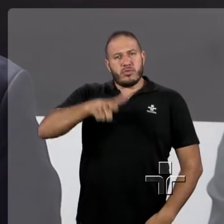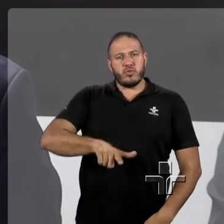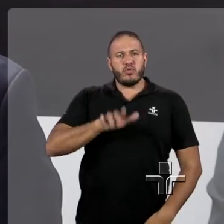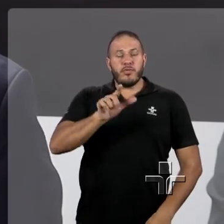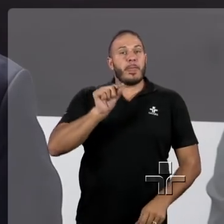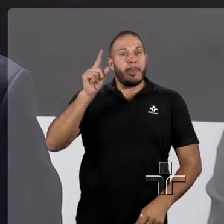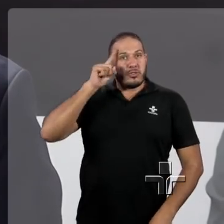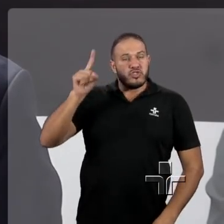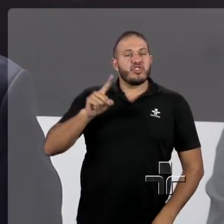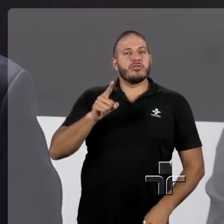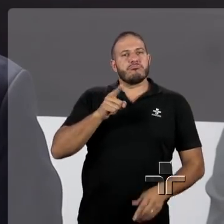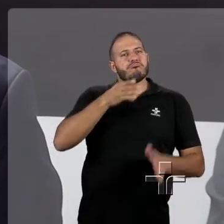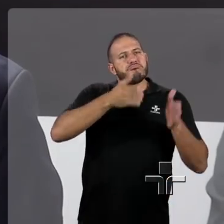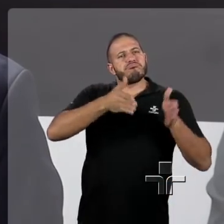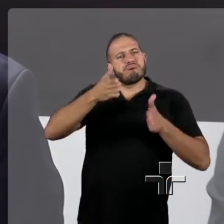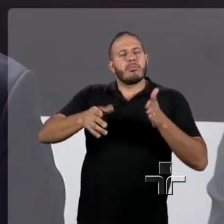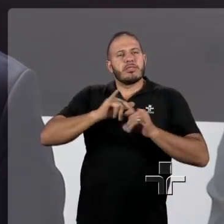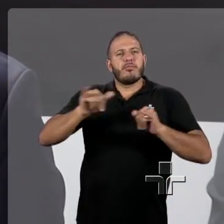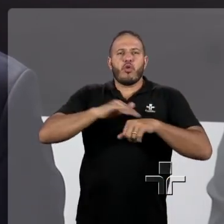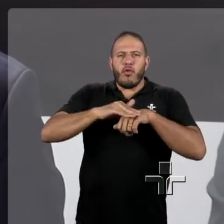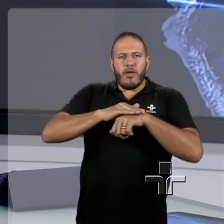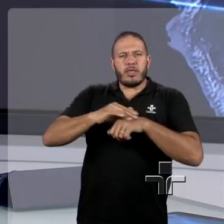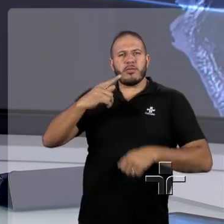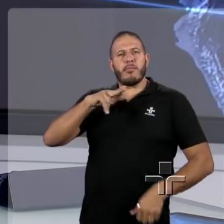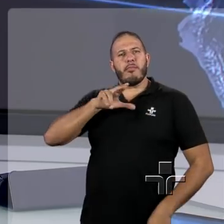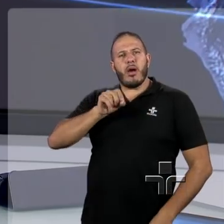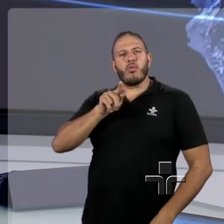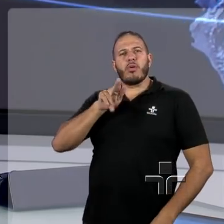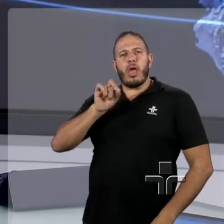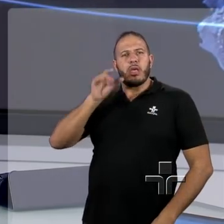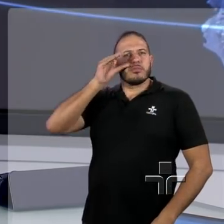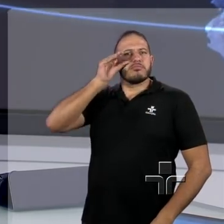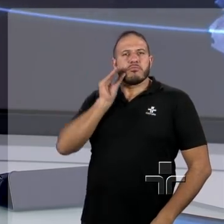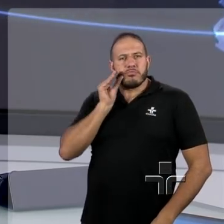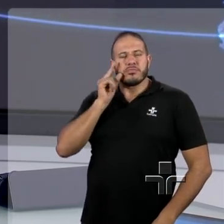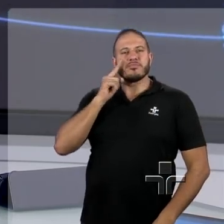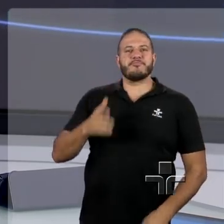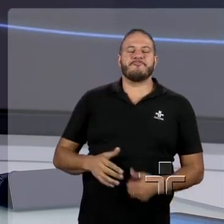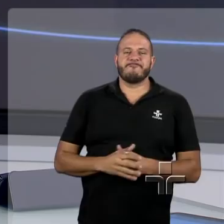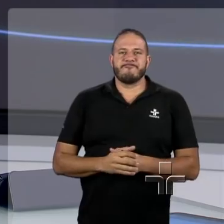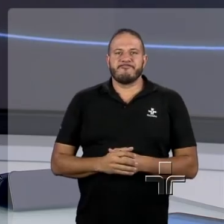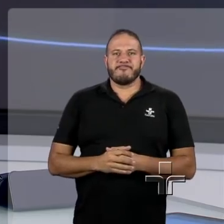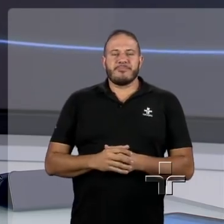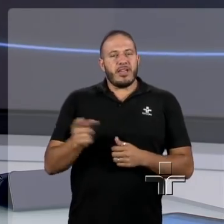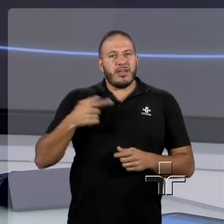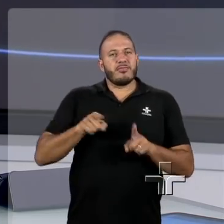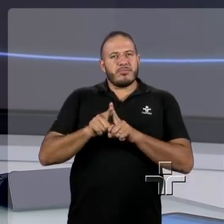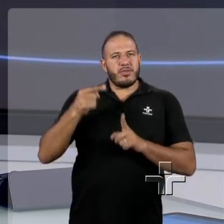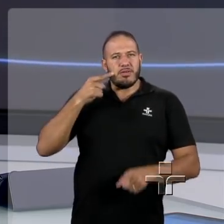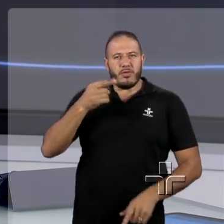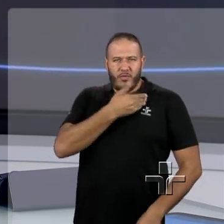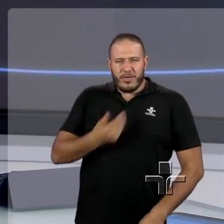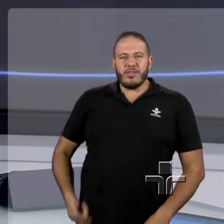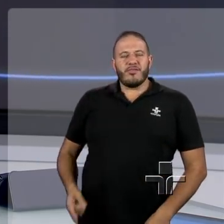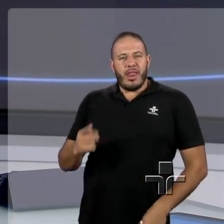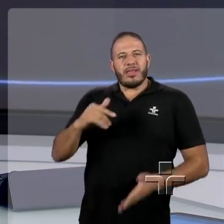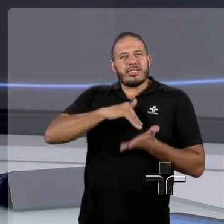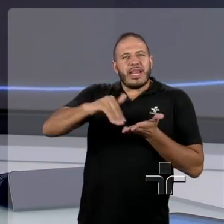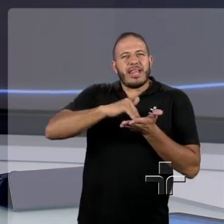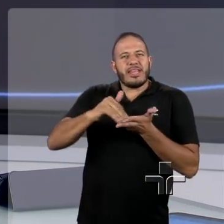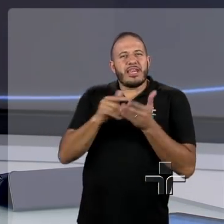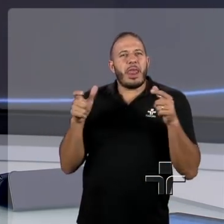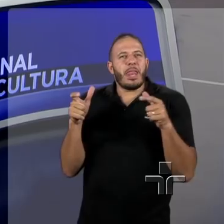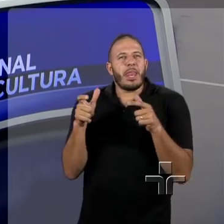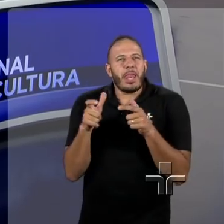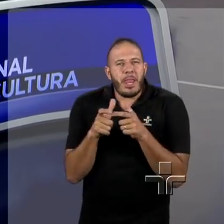Dia sim, dia não, falo com Paulo Guedes. Bom, o governador eleito também fala em redução de secretarias, em junção de